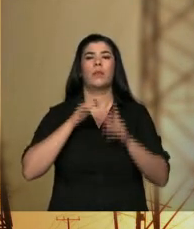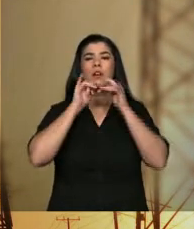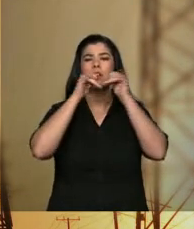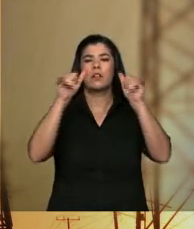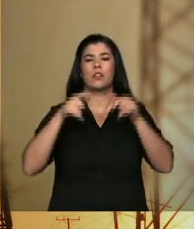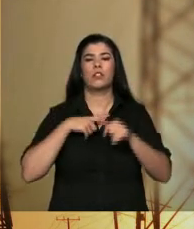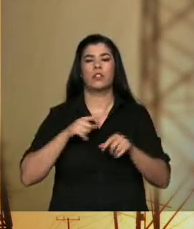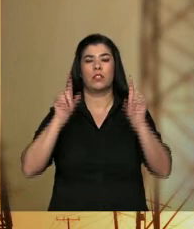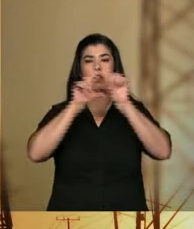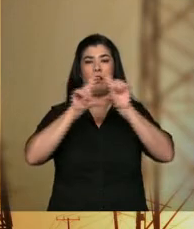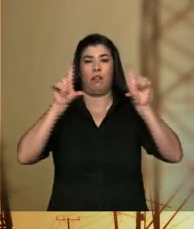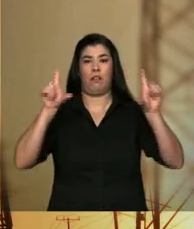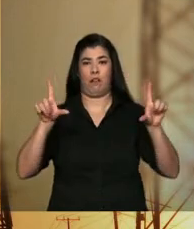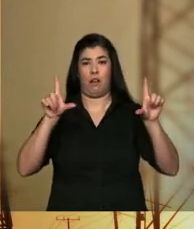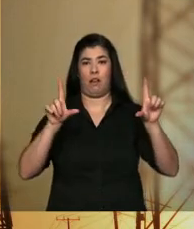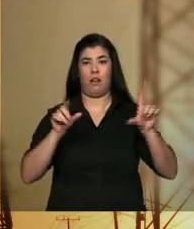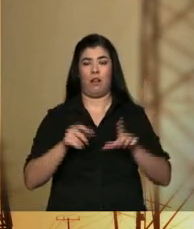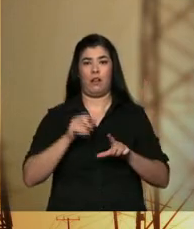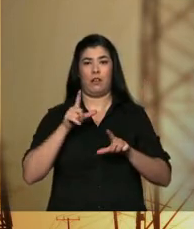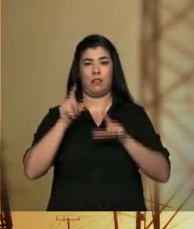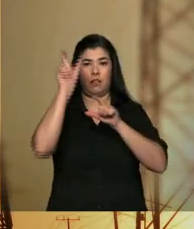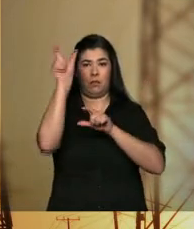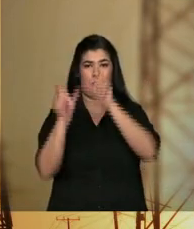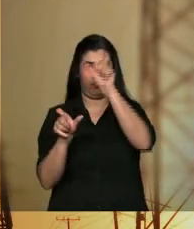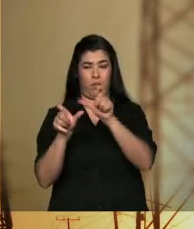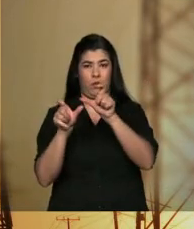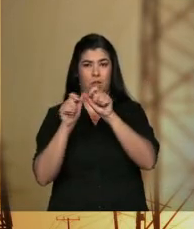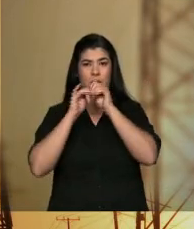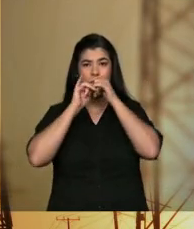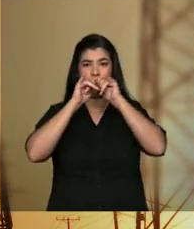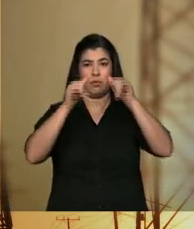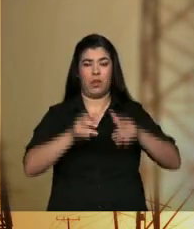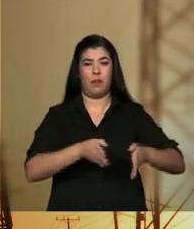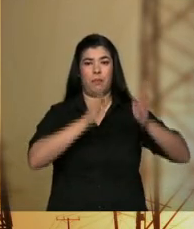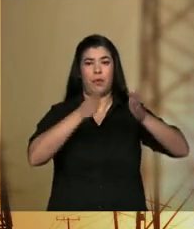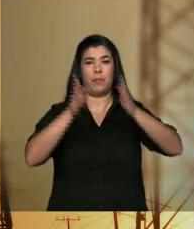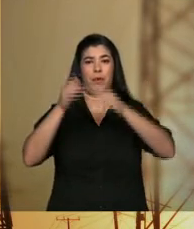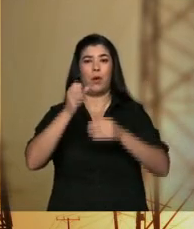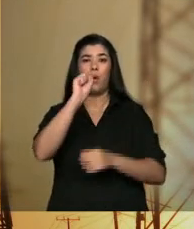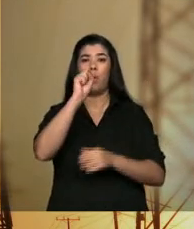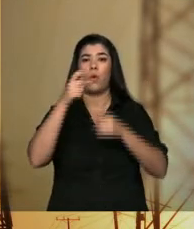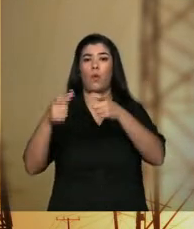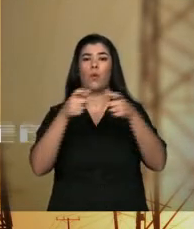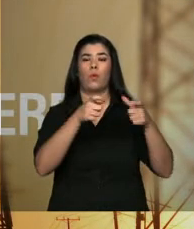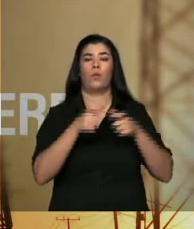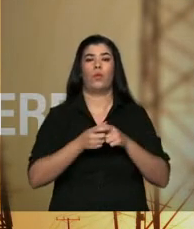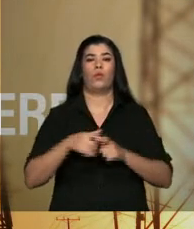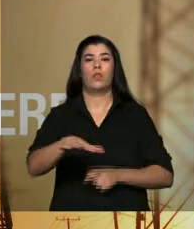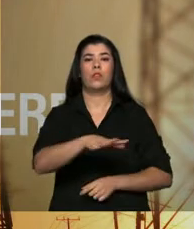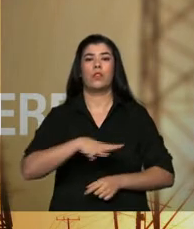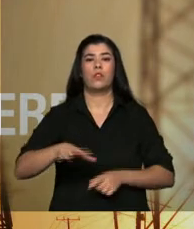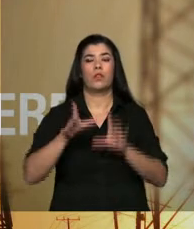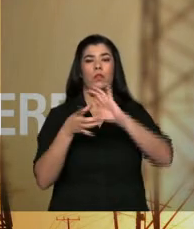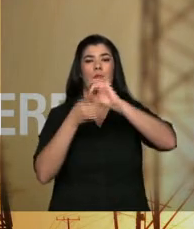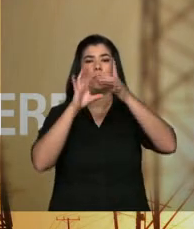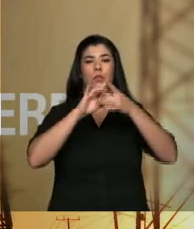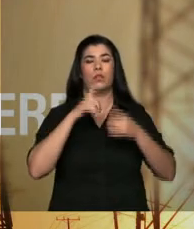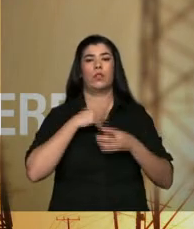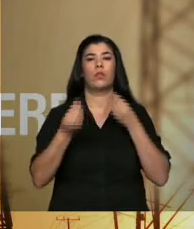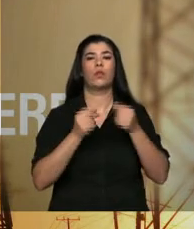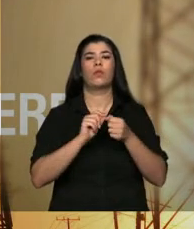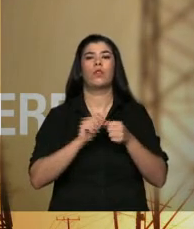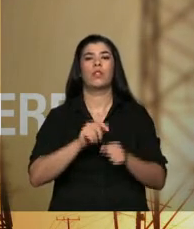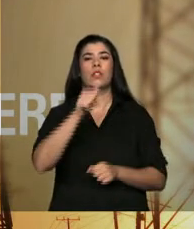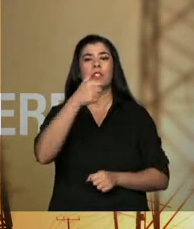por painéis alimentadores para as 8 arenas e outros edifícios do Parque Olímpico. A potência total da subestação é